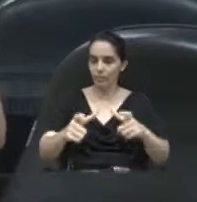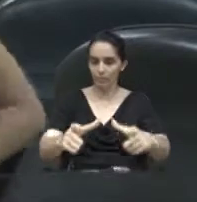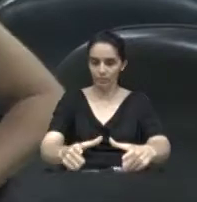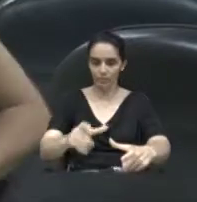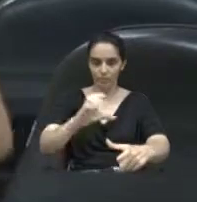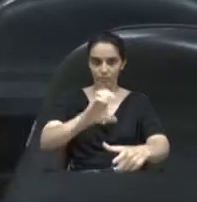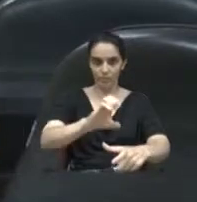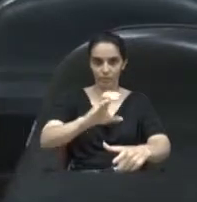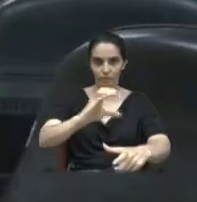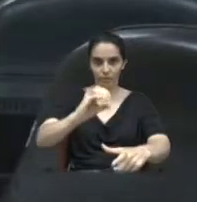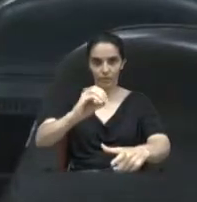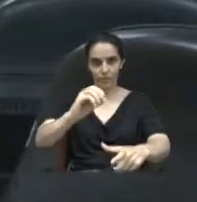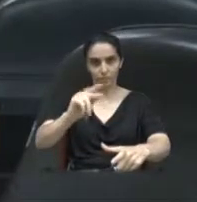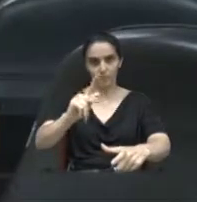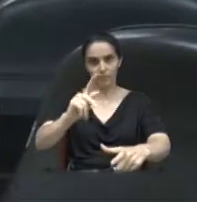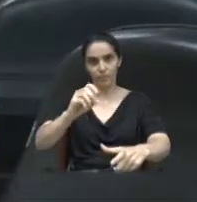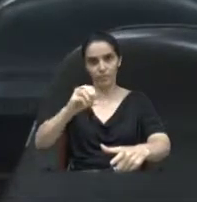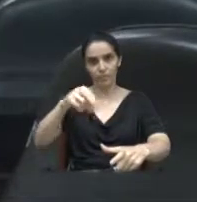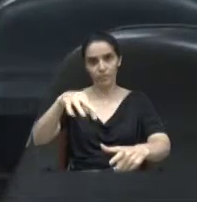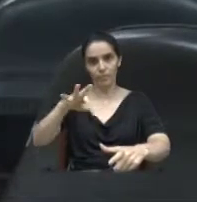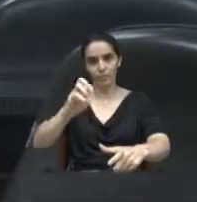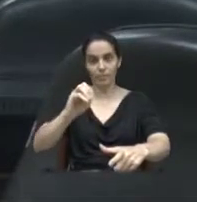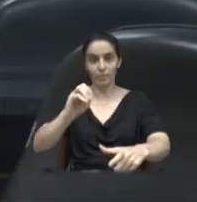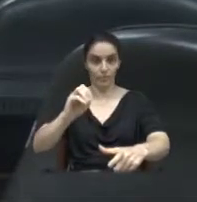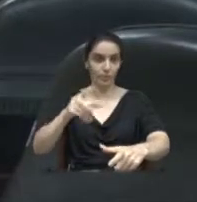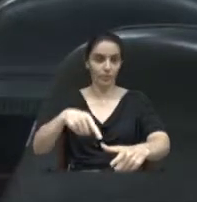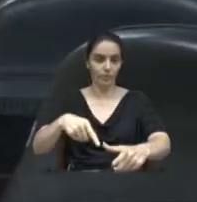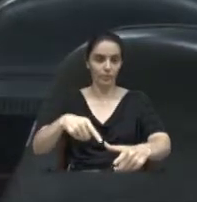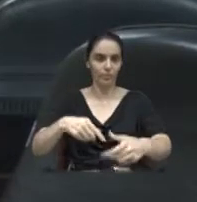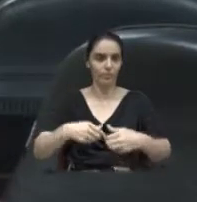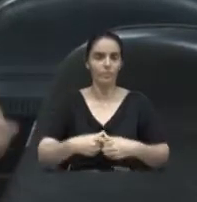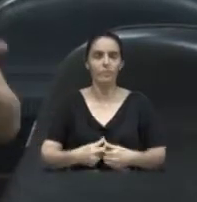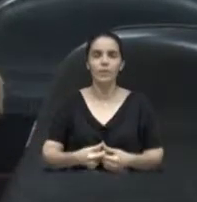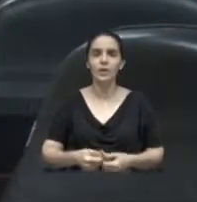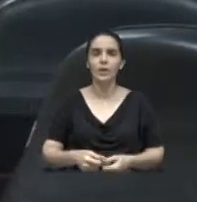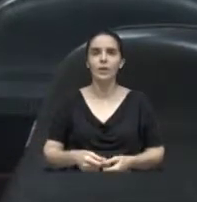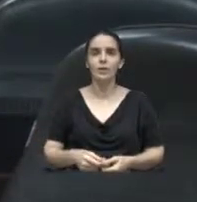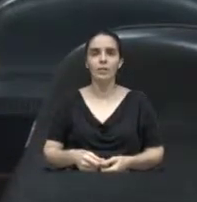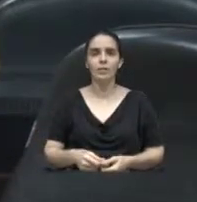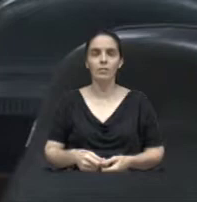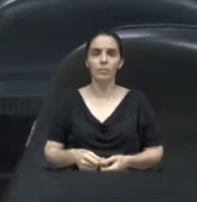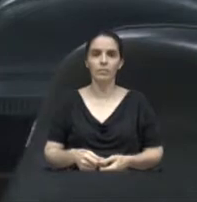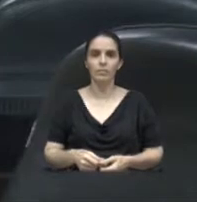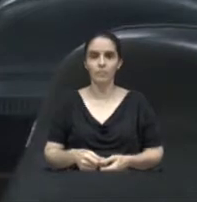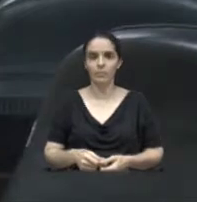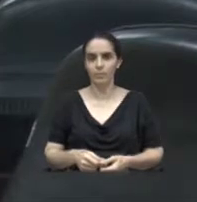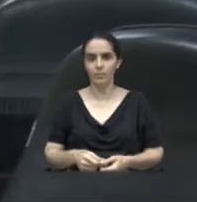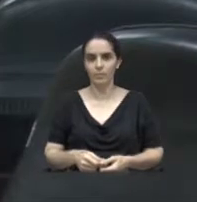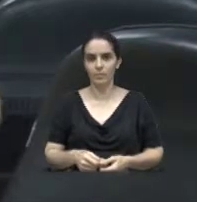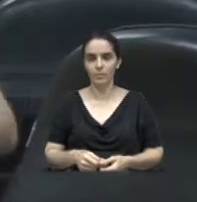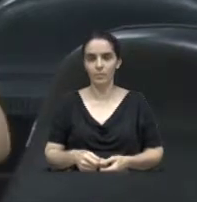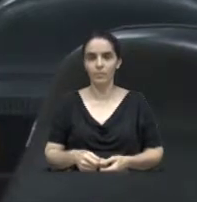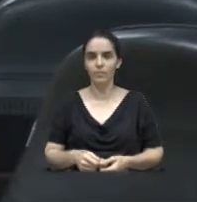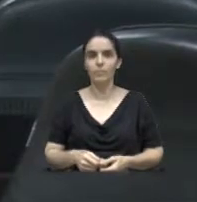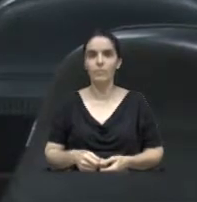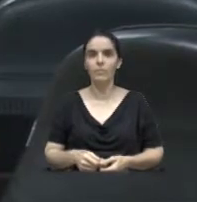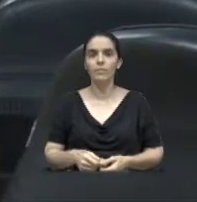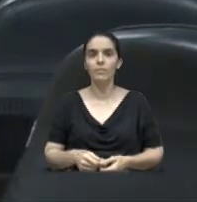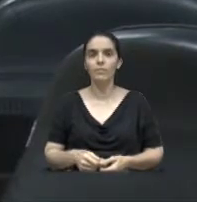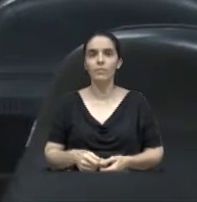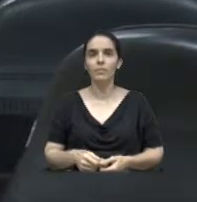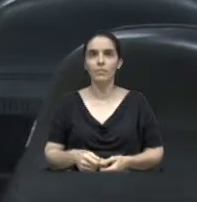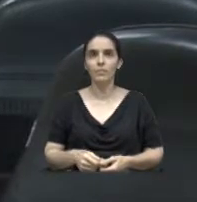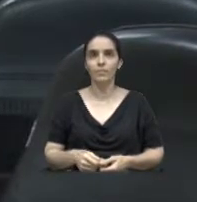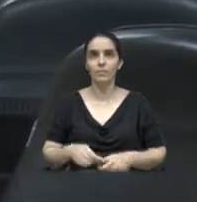de todos os pontos, na verdade, de coleta, eles são generalizados, não se limitando apenas